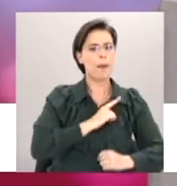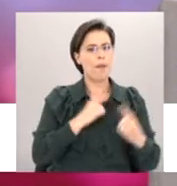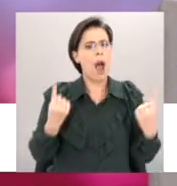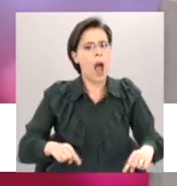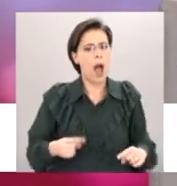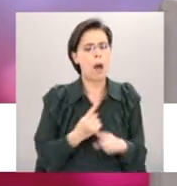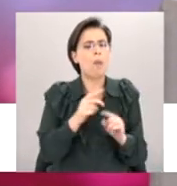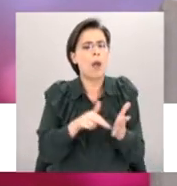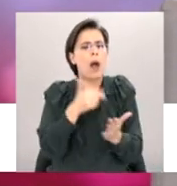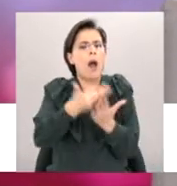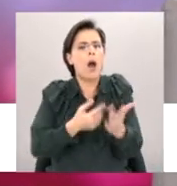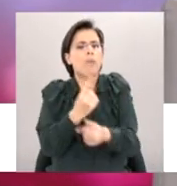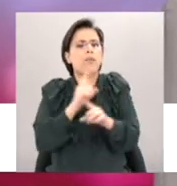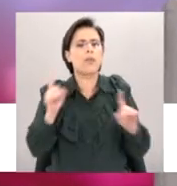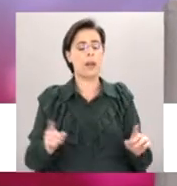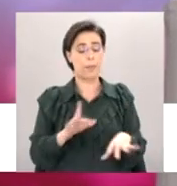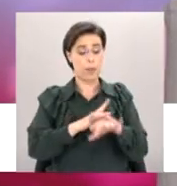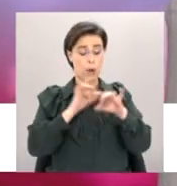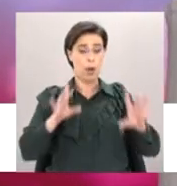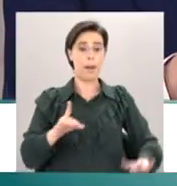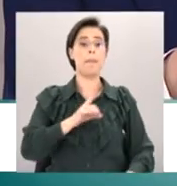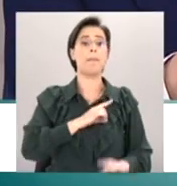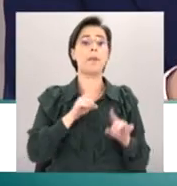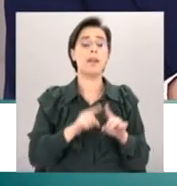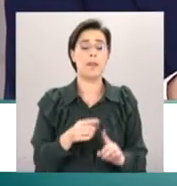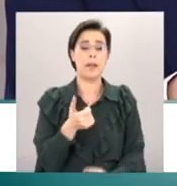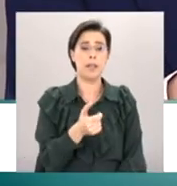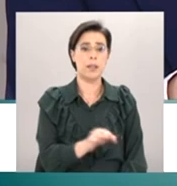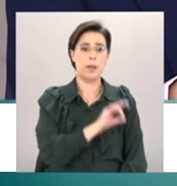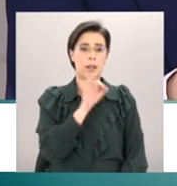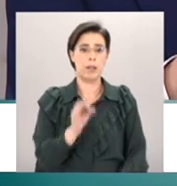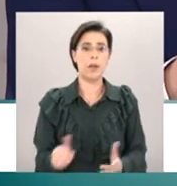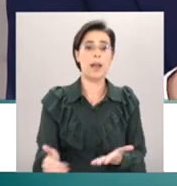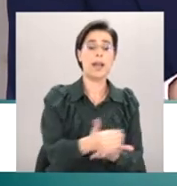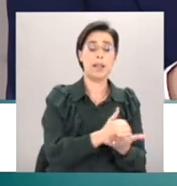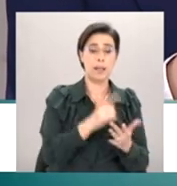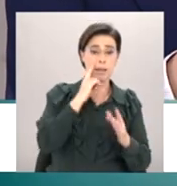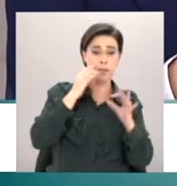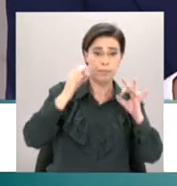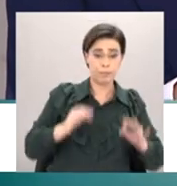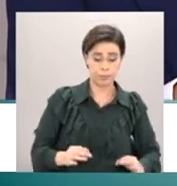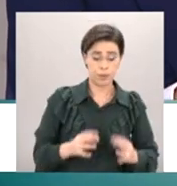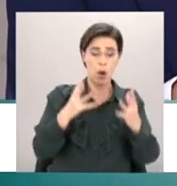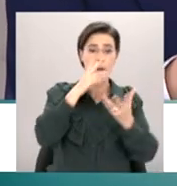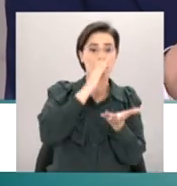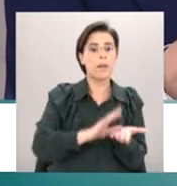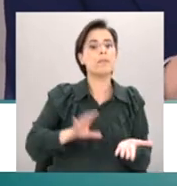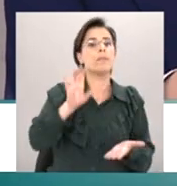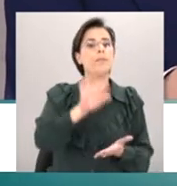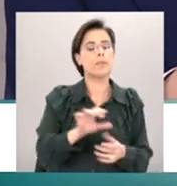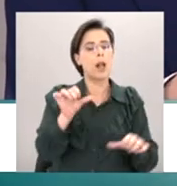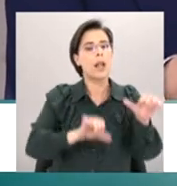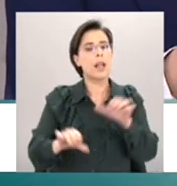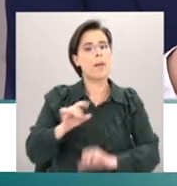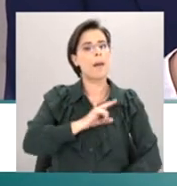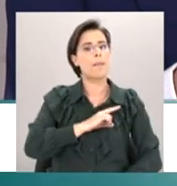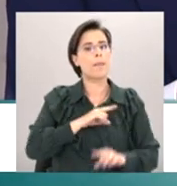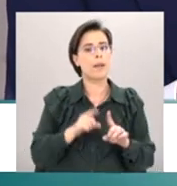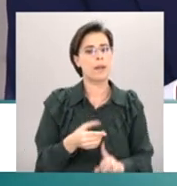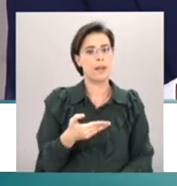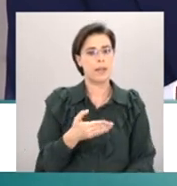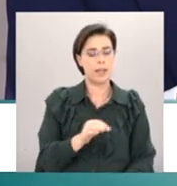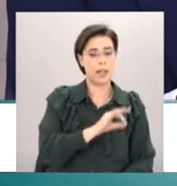privados ordem que os hospitais privados tem cinquenta por cento das receitas garantidas pelo orçamento do estado e os laboratórios privados